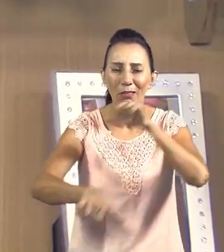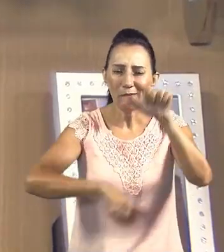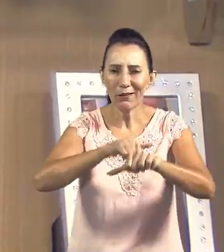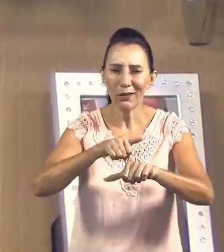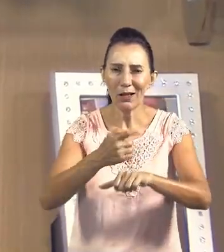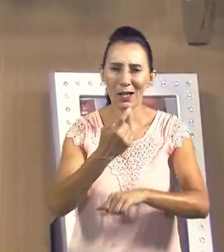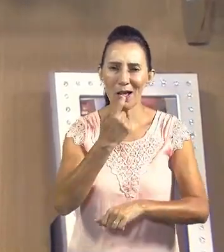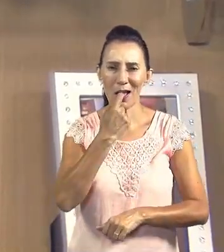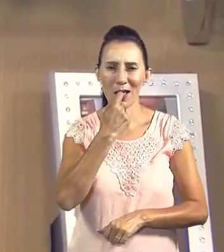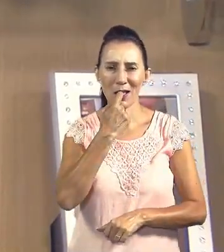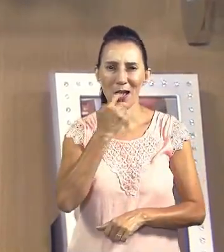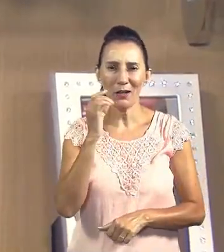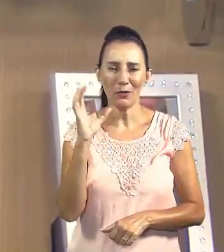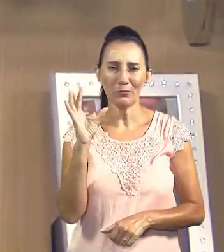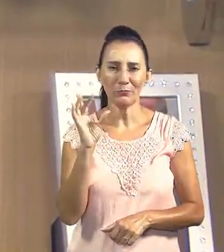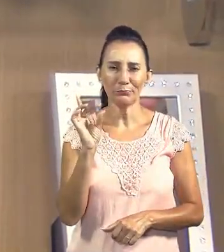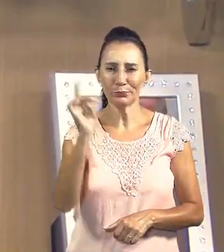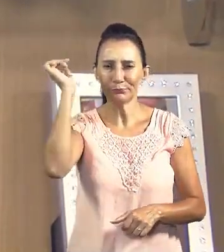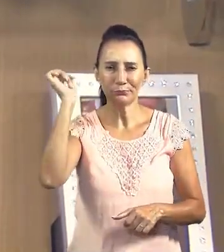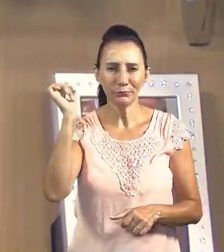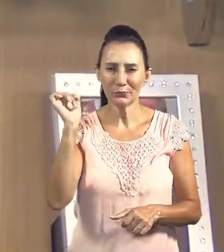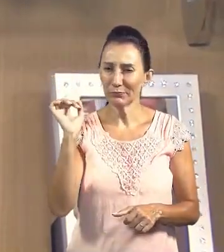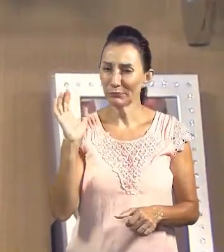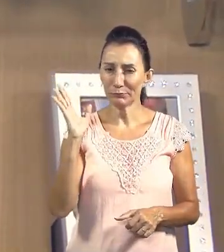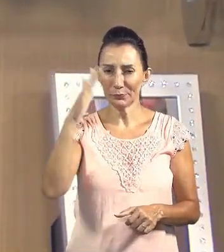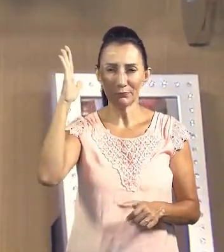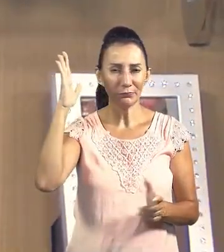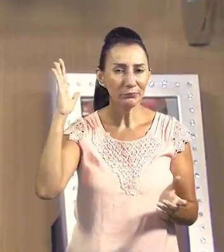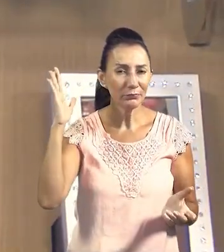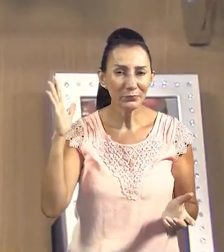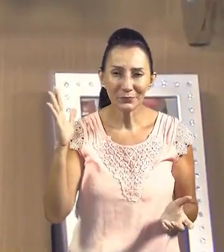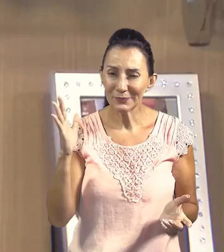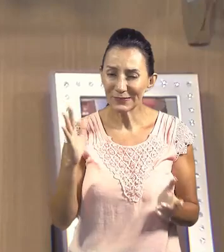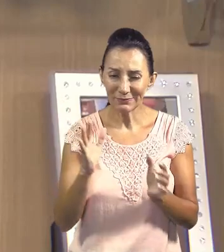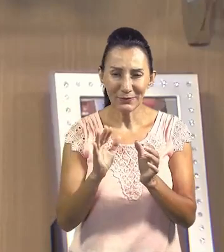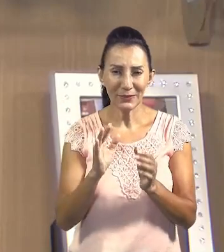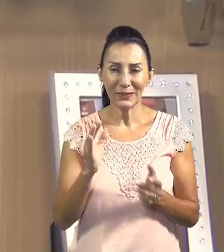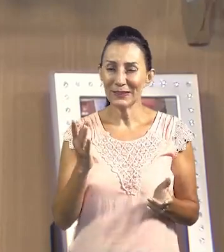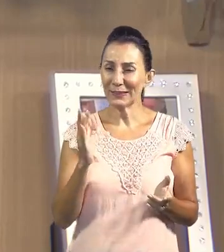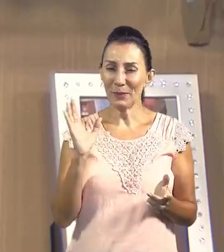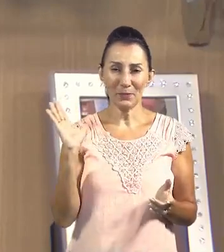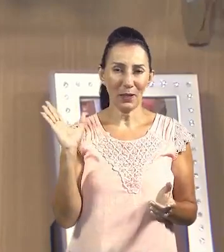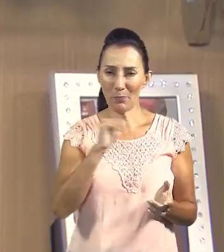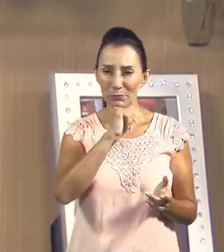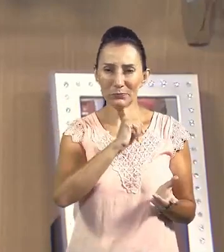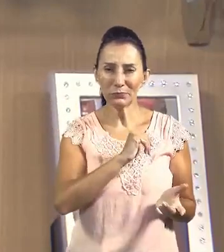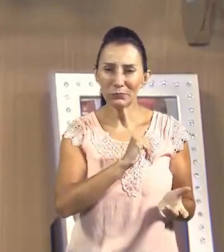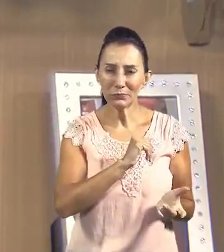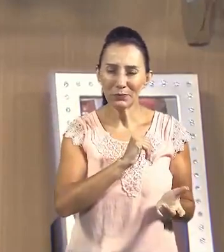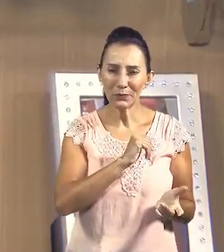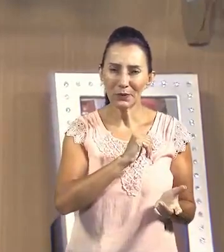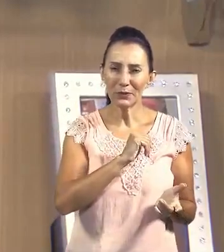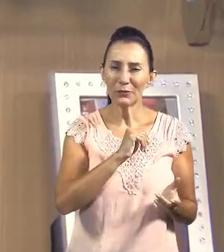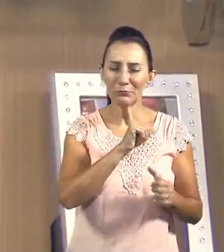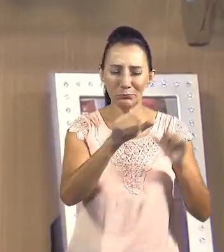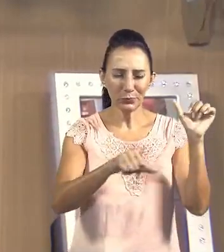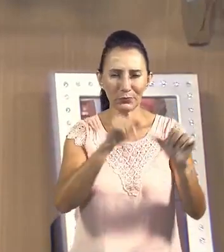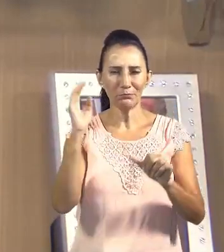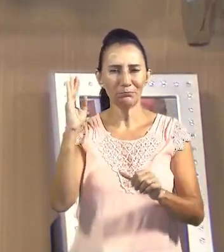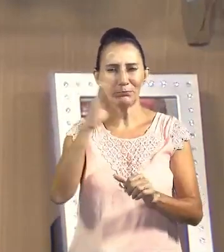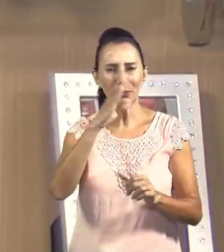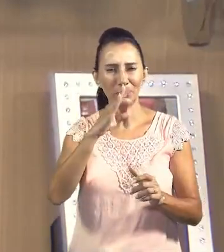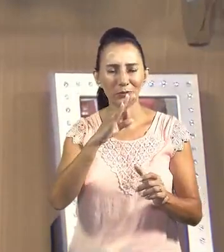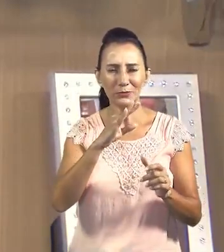torna em inveja. Facilmente, em um momento mais simples, ele pula para o mal. Assim,